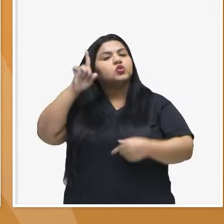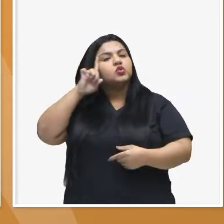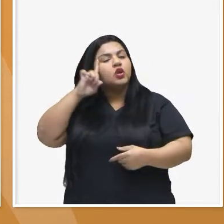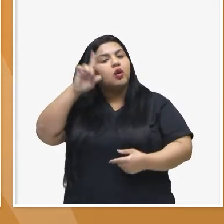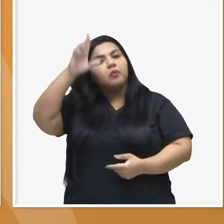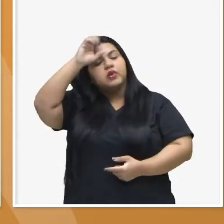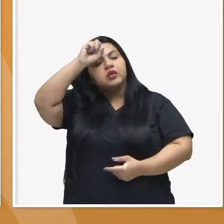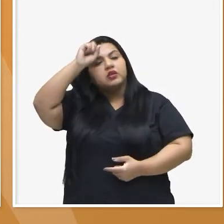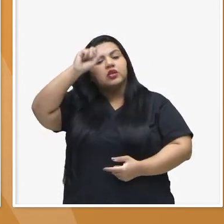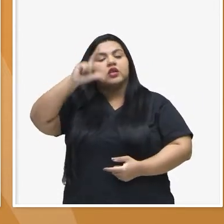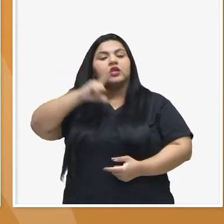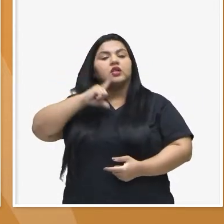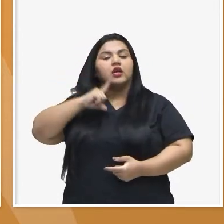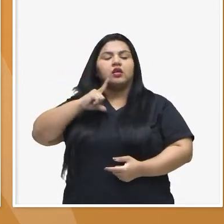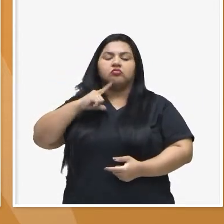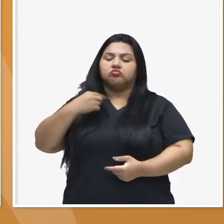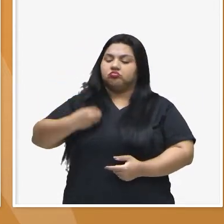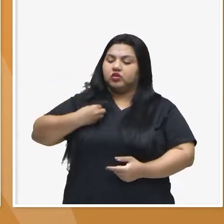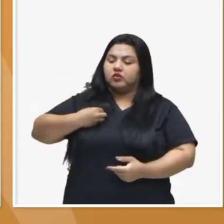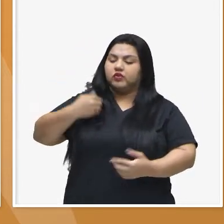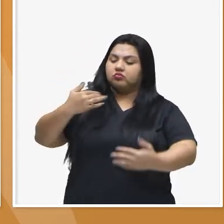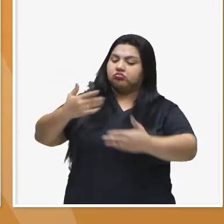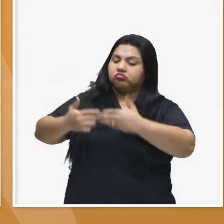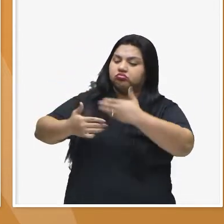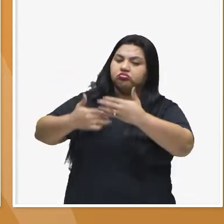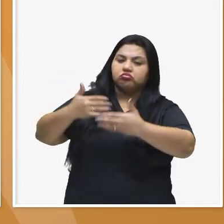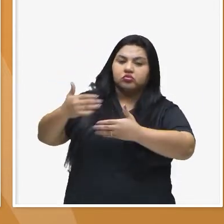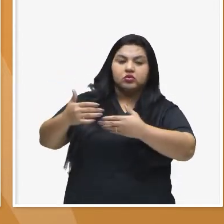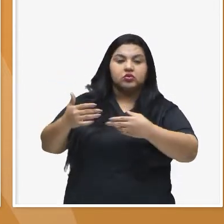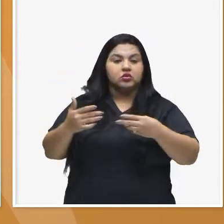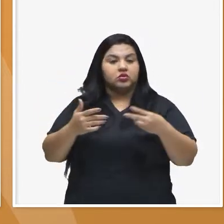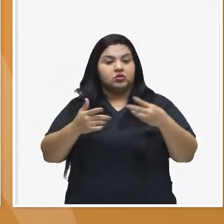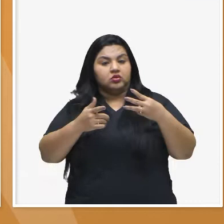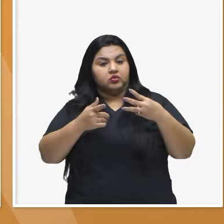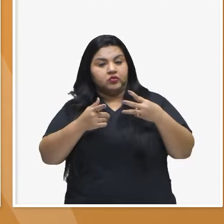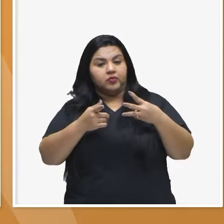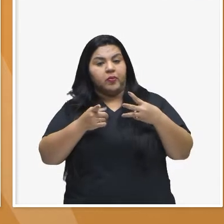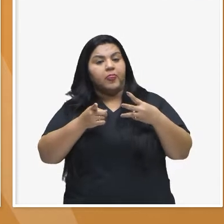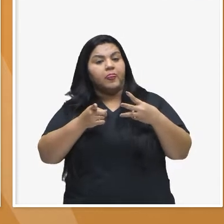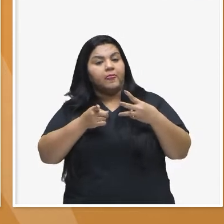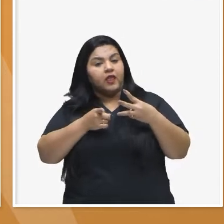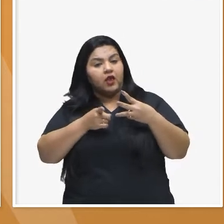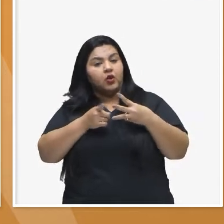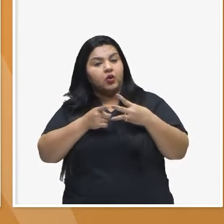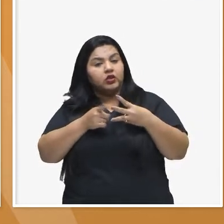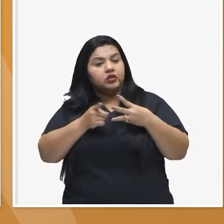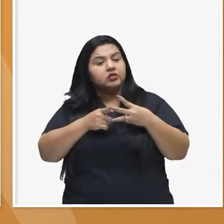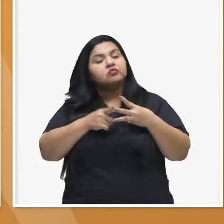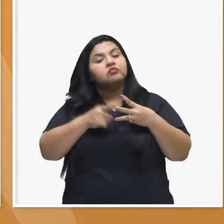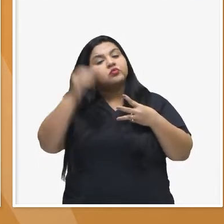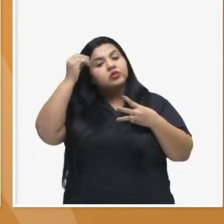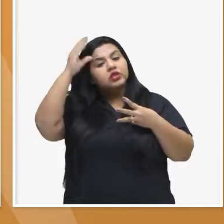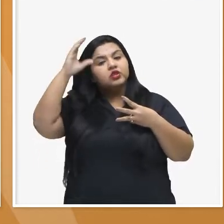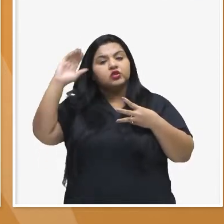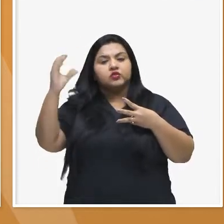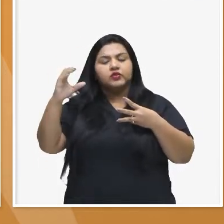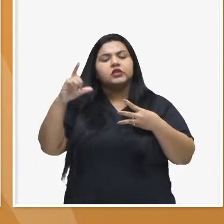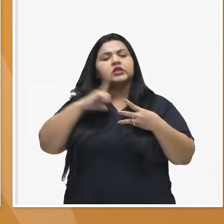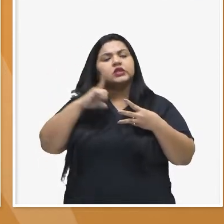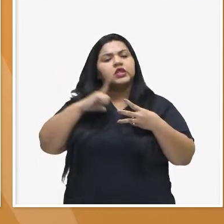aprendizagem que a gente tem na vida cotidiana. E o conhecimento científico é aquele conhecimento que exige um método, que tem um